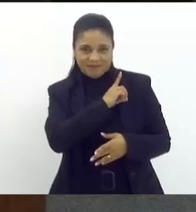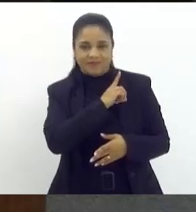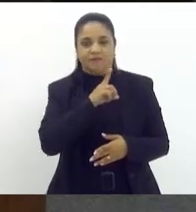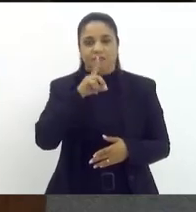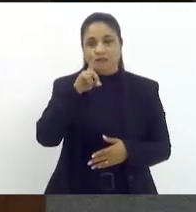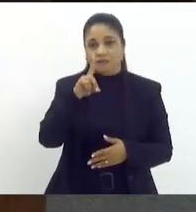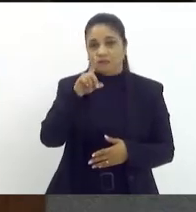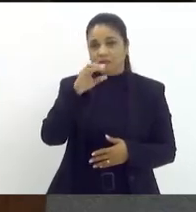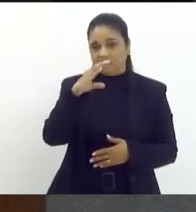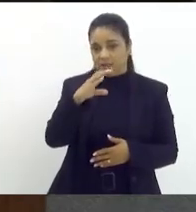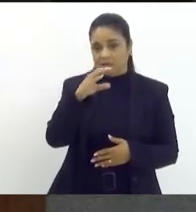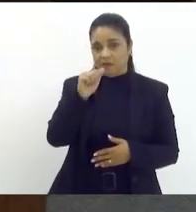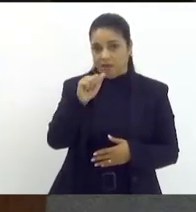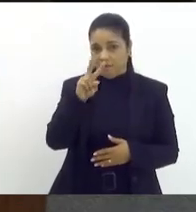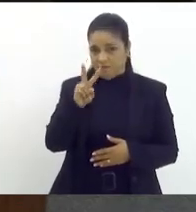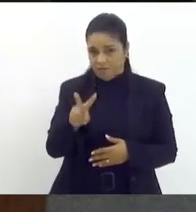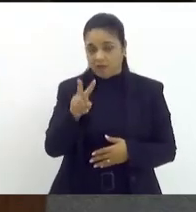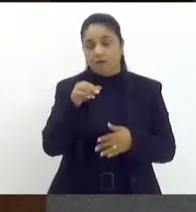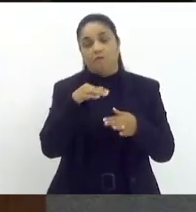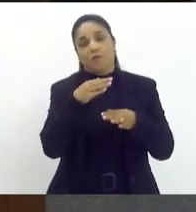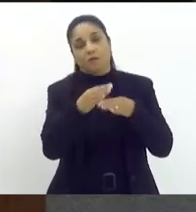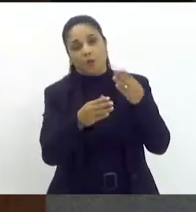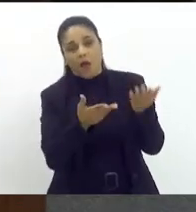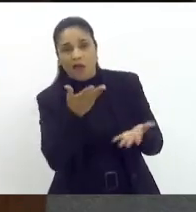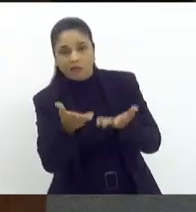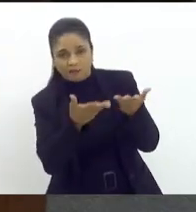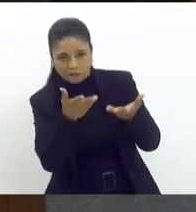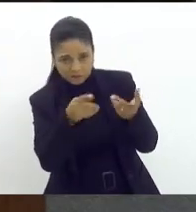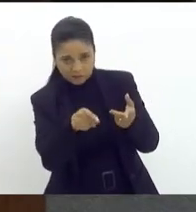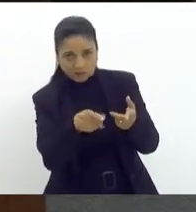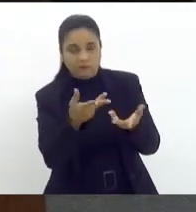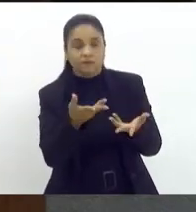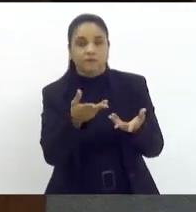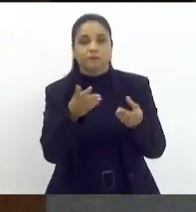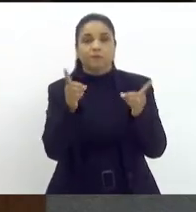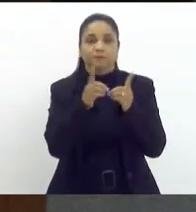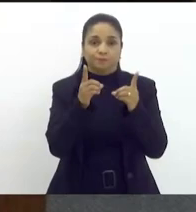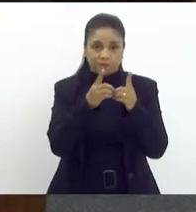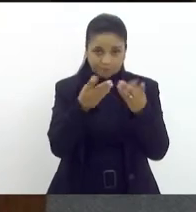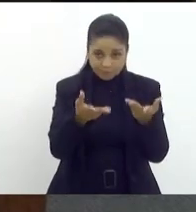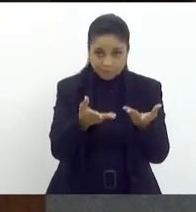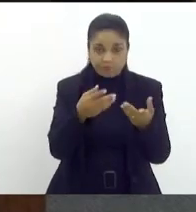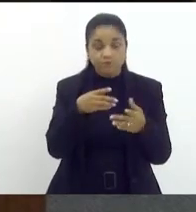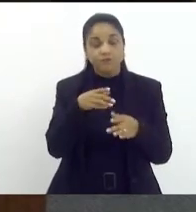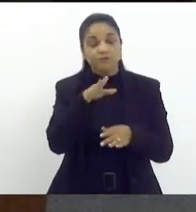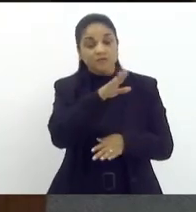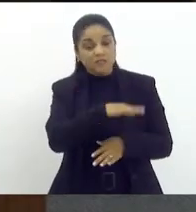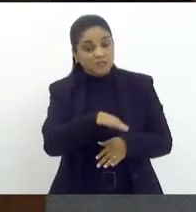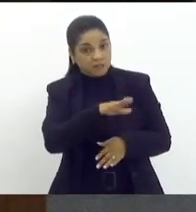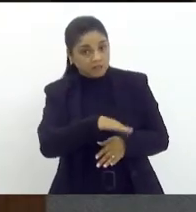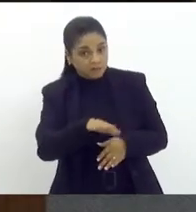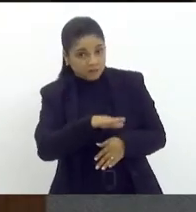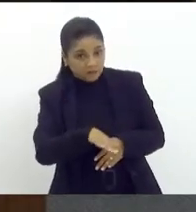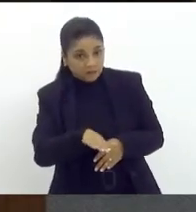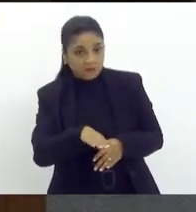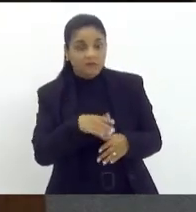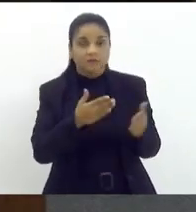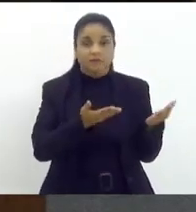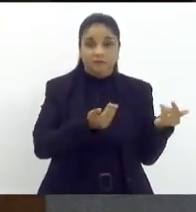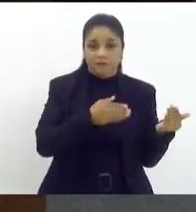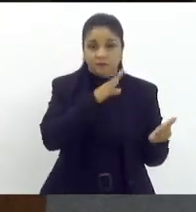vítimas a um atendimento isso funciona Presidente Quando essas crianças e esses